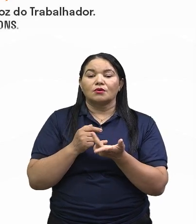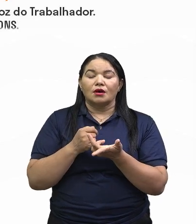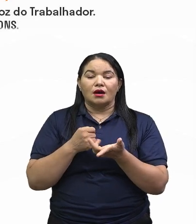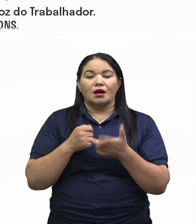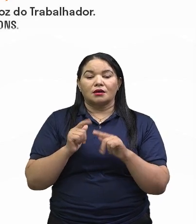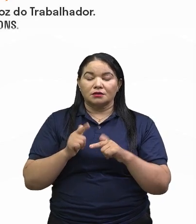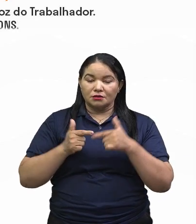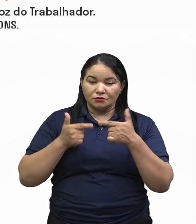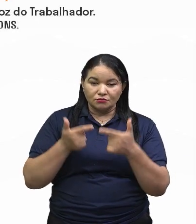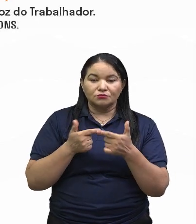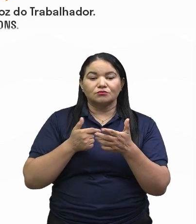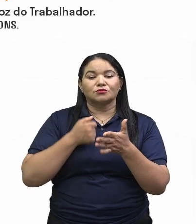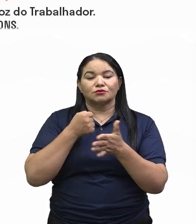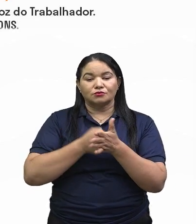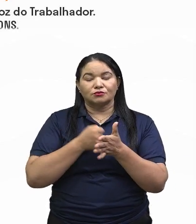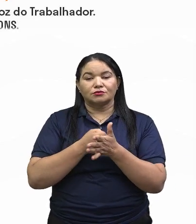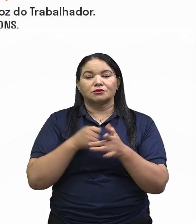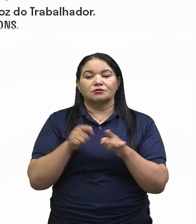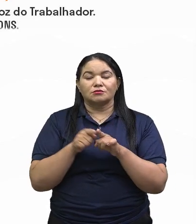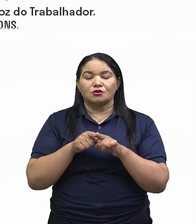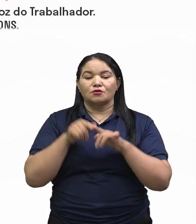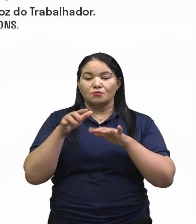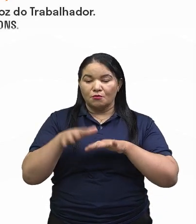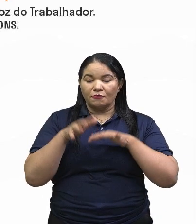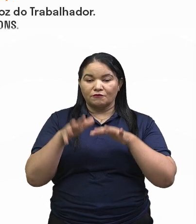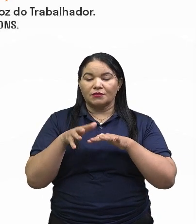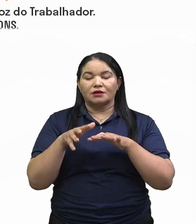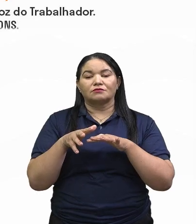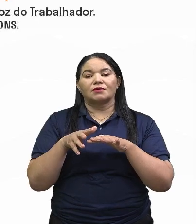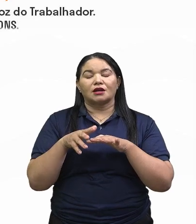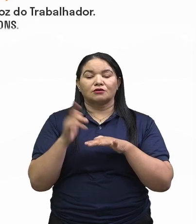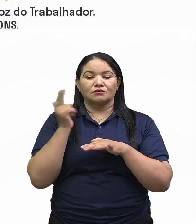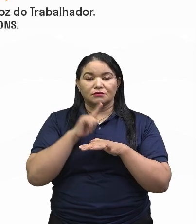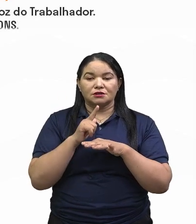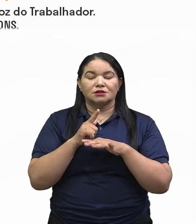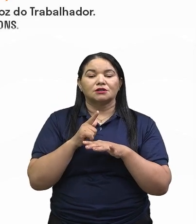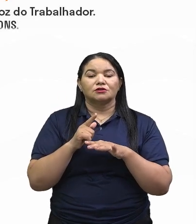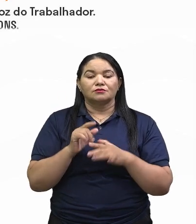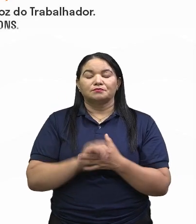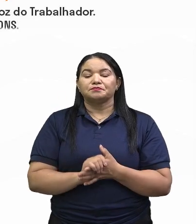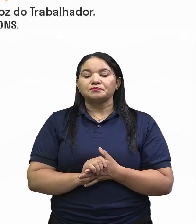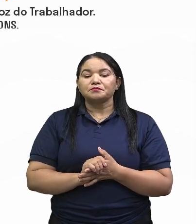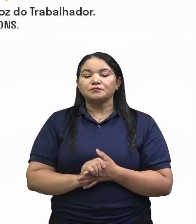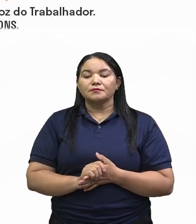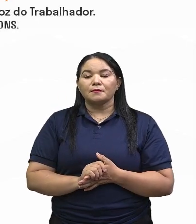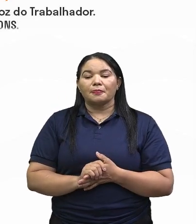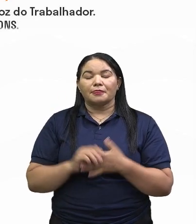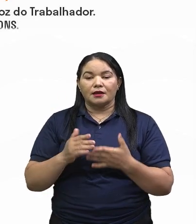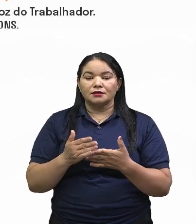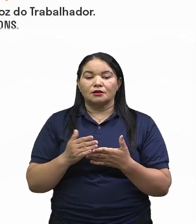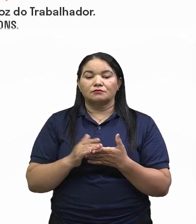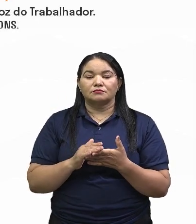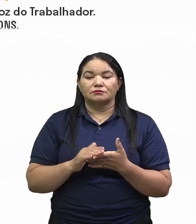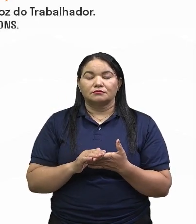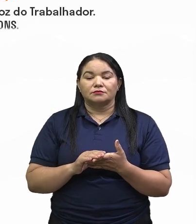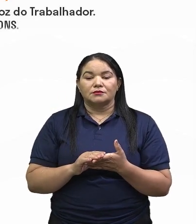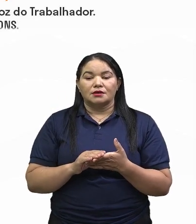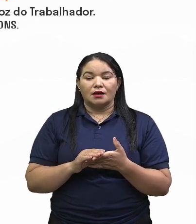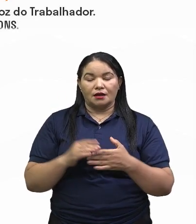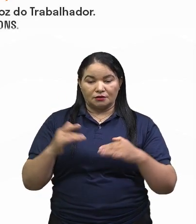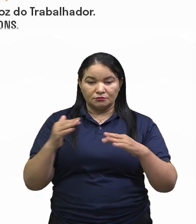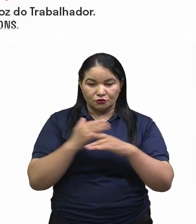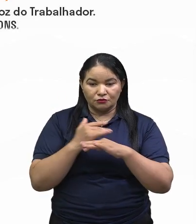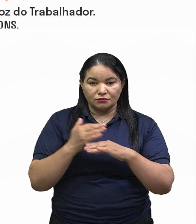dos movimentos, né? Então, essa urbanização, industrialização, né, elas foram essenciais